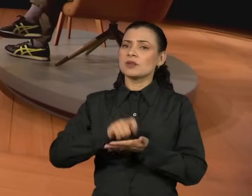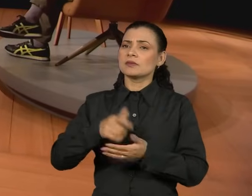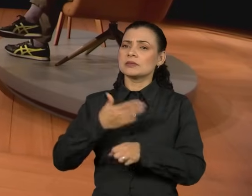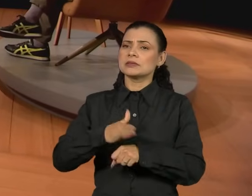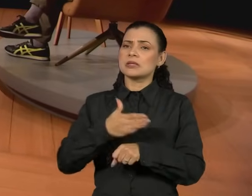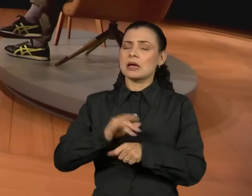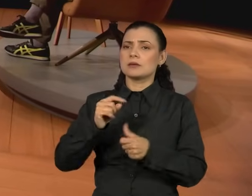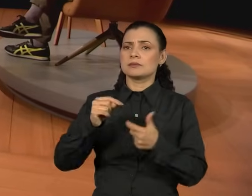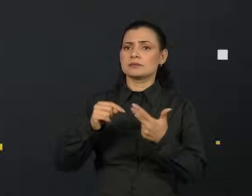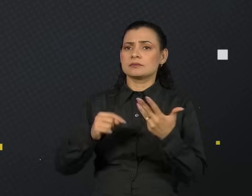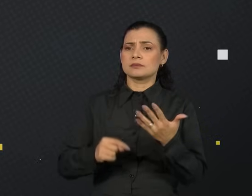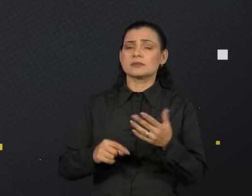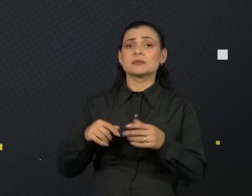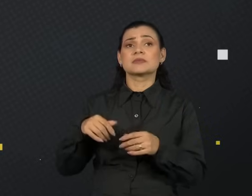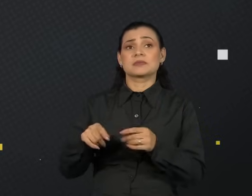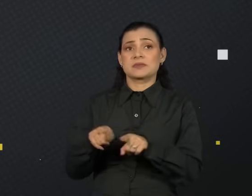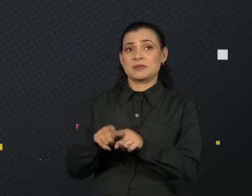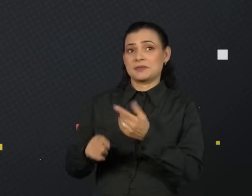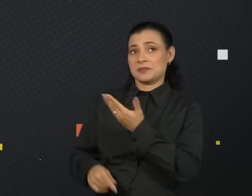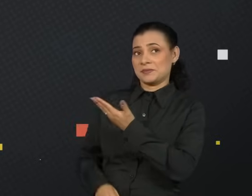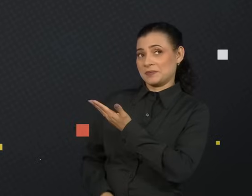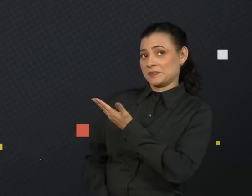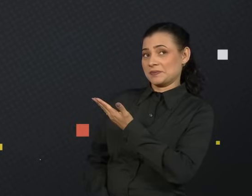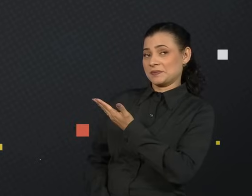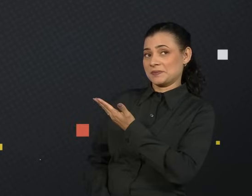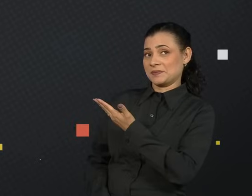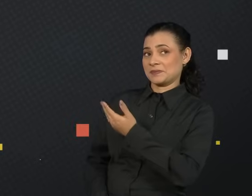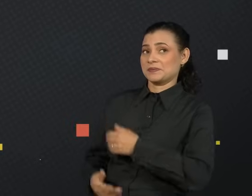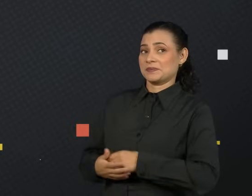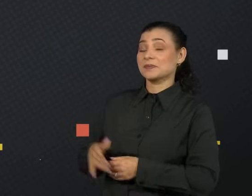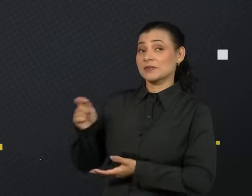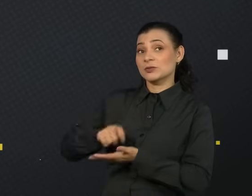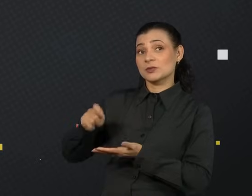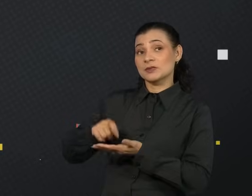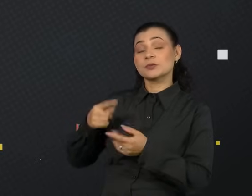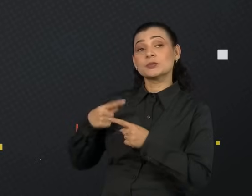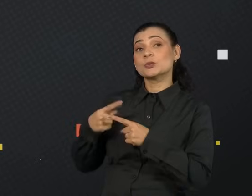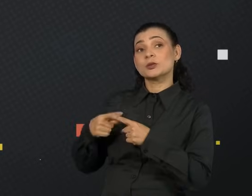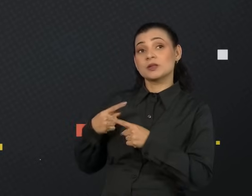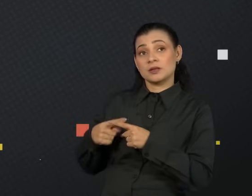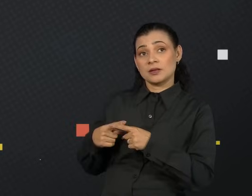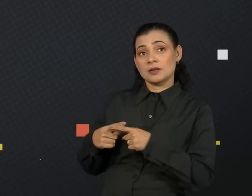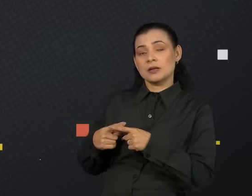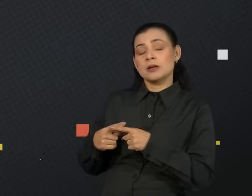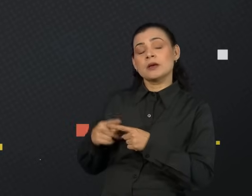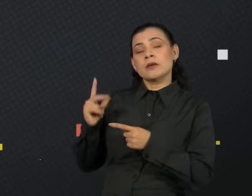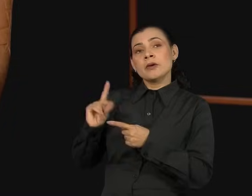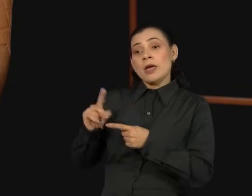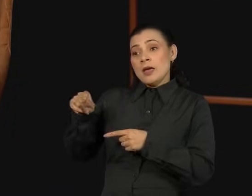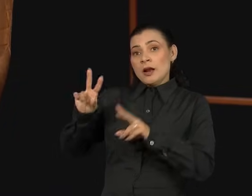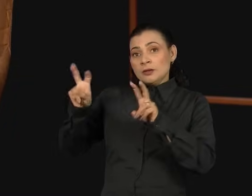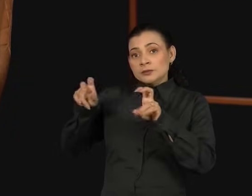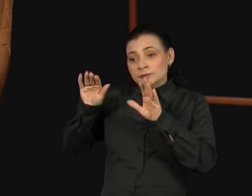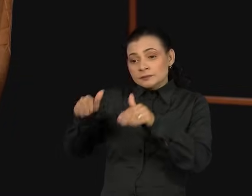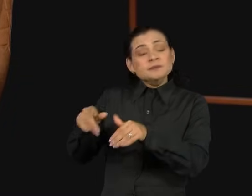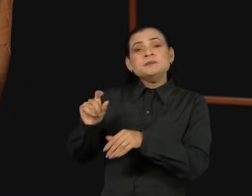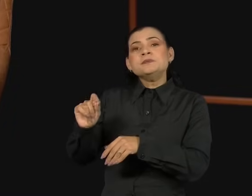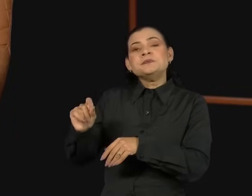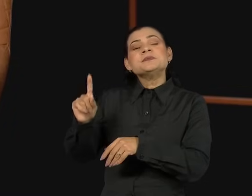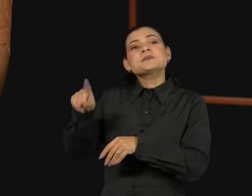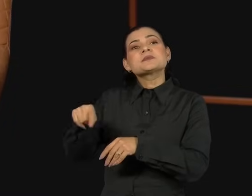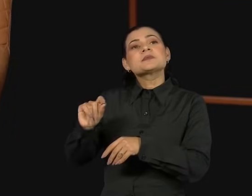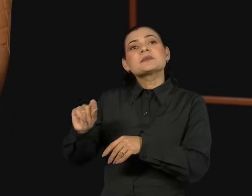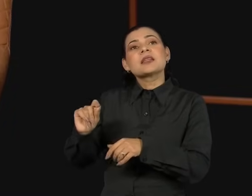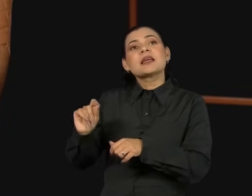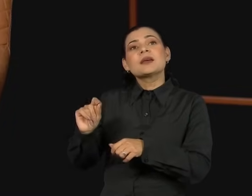ensaio chamado Machado Machixe, né? Porque as polcas a que o Machado se refere, na verdade, é aquelas que estavam